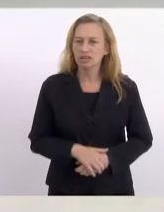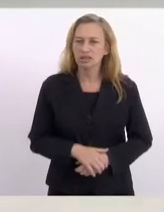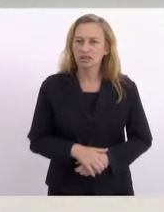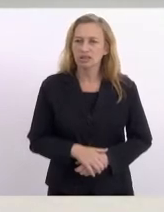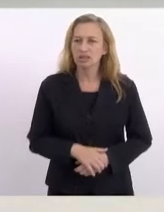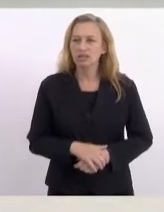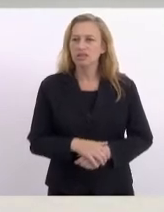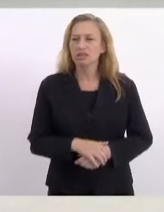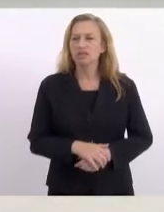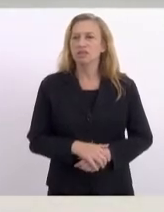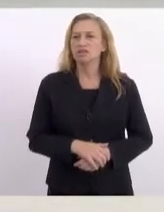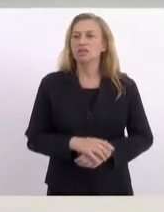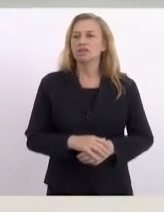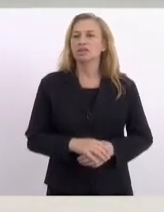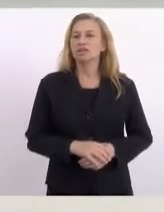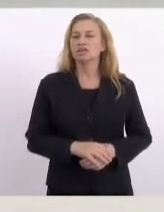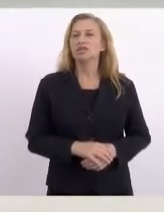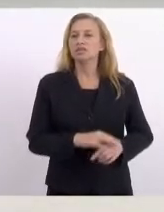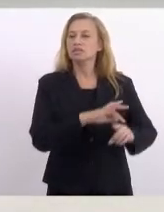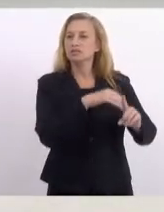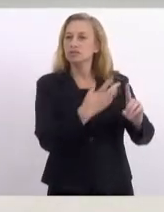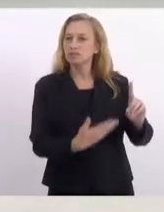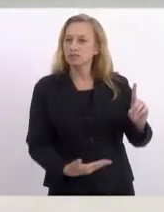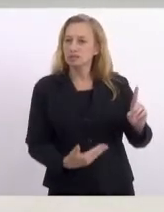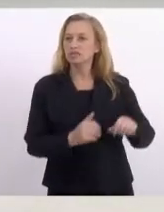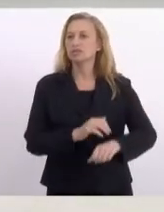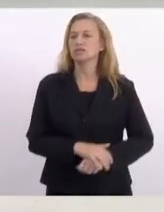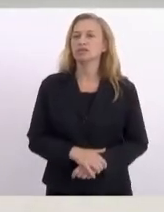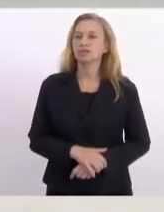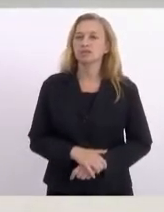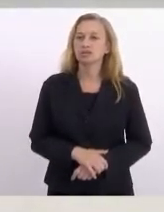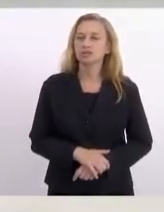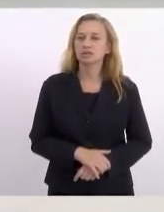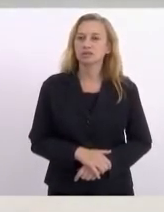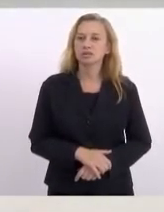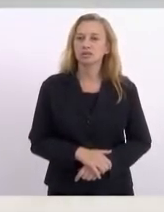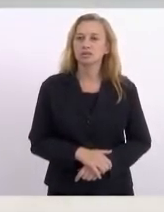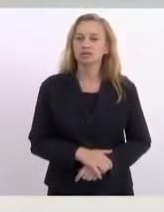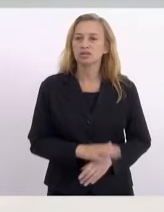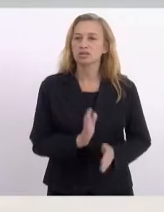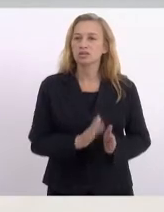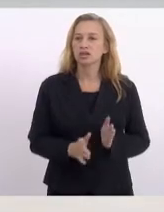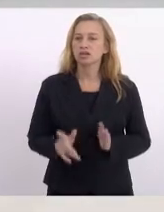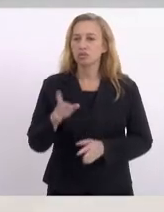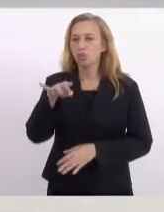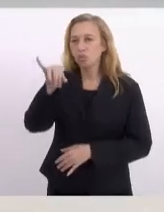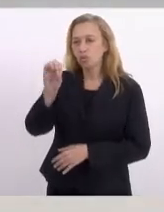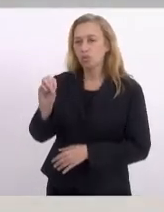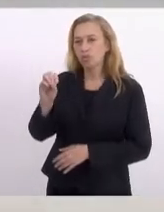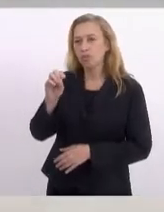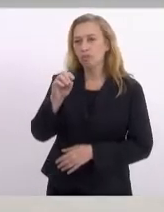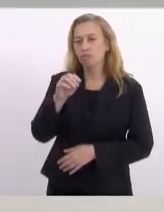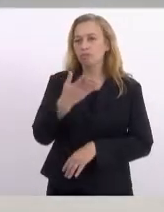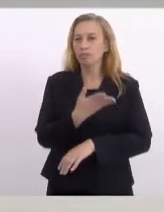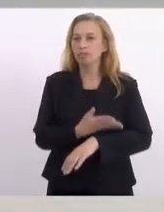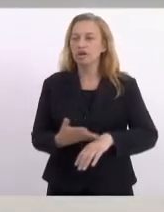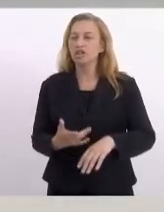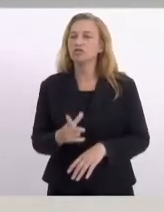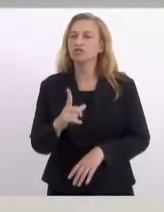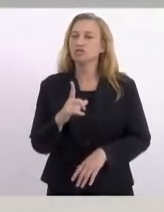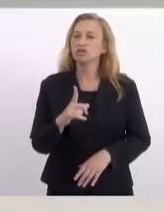comendas e honrarias do nosso Planalto, que é a comenda da Ordem do Rio Branco. Yanitinha